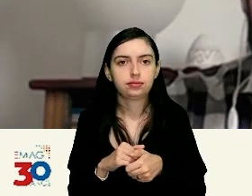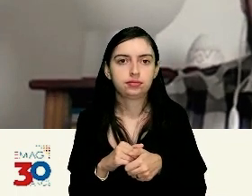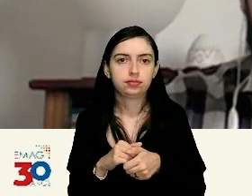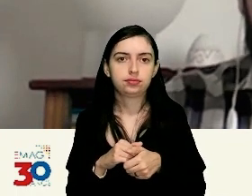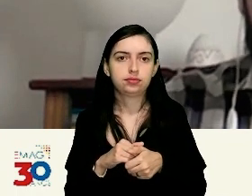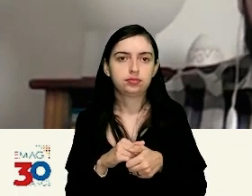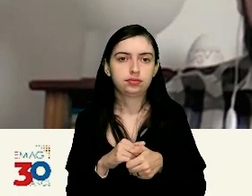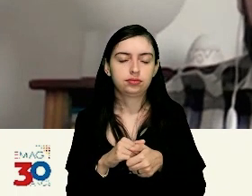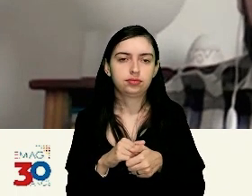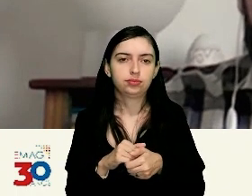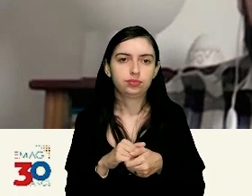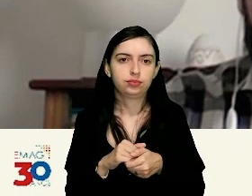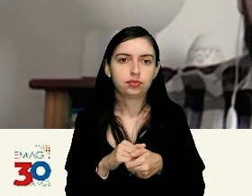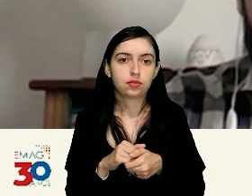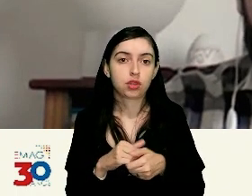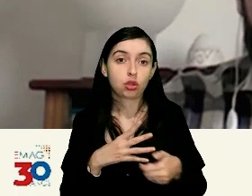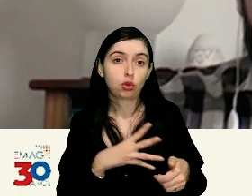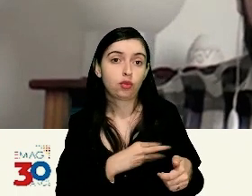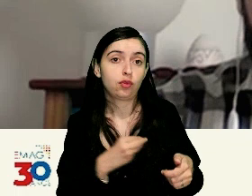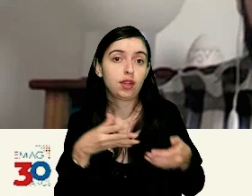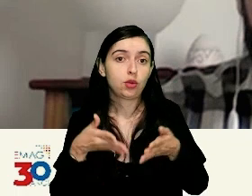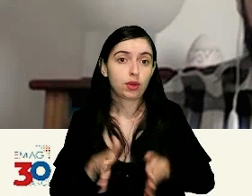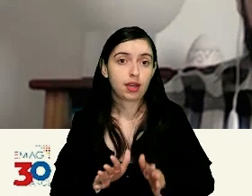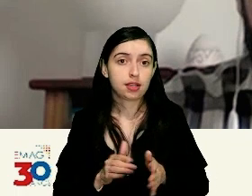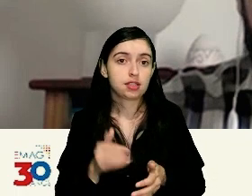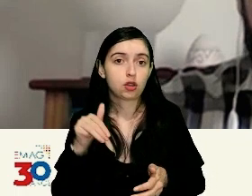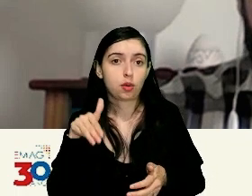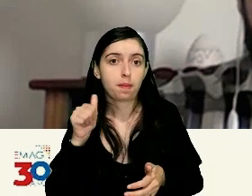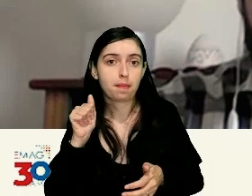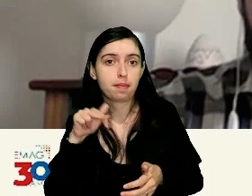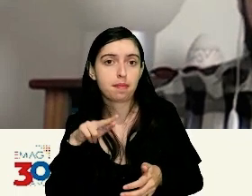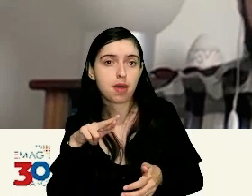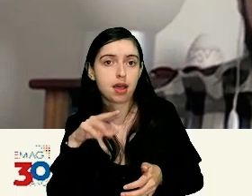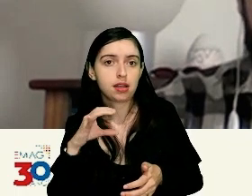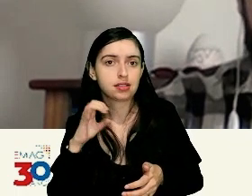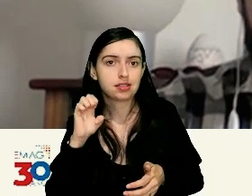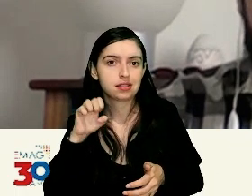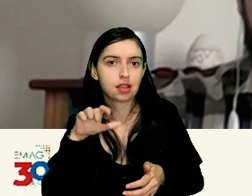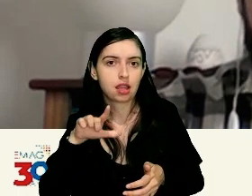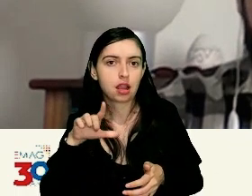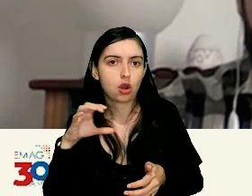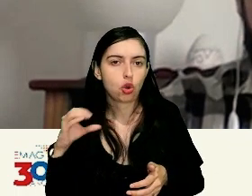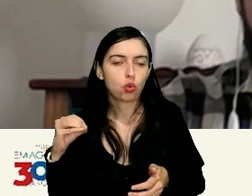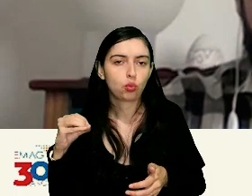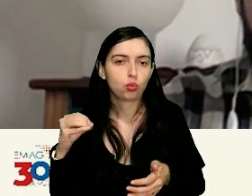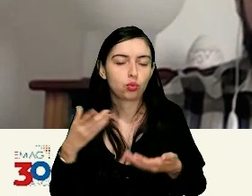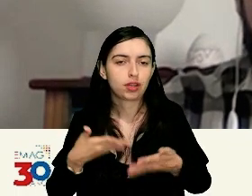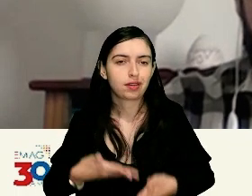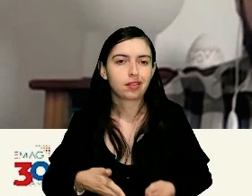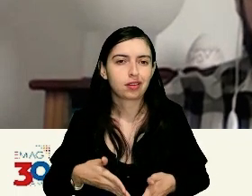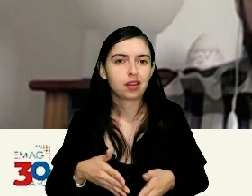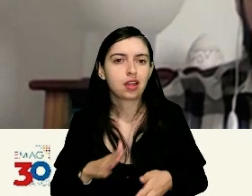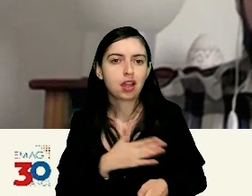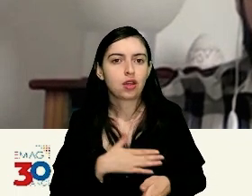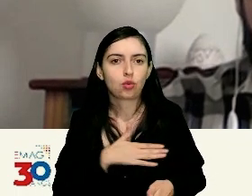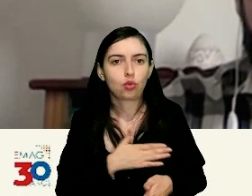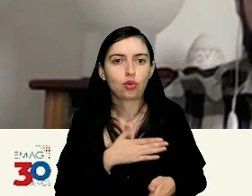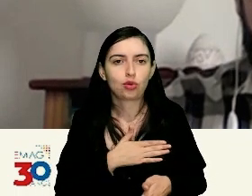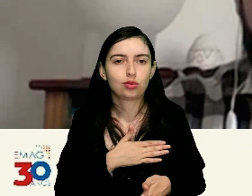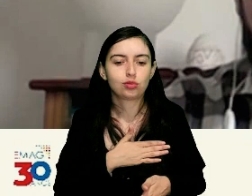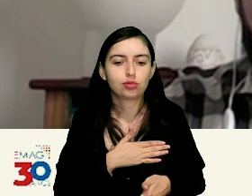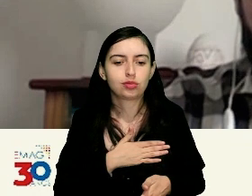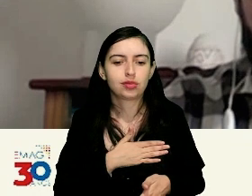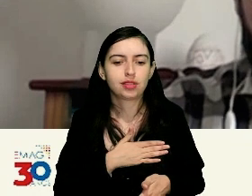o meu filho nasceu, Marcelo, mais velho, né? Ele nasceu em agosto, então, inclusive, até depois da manhã